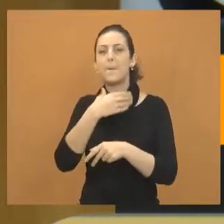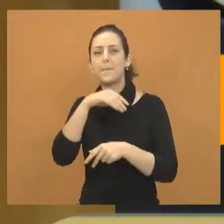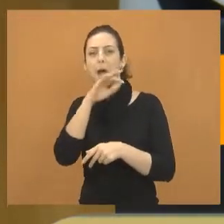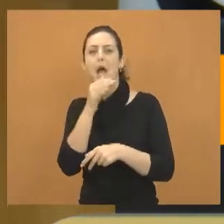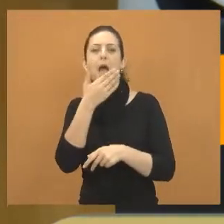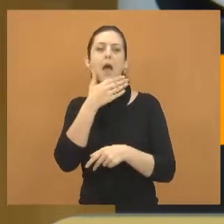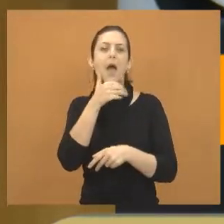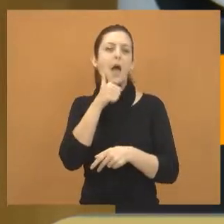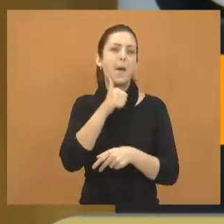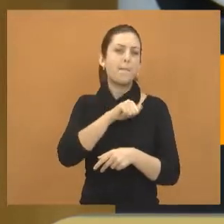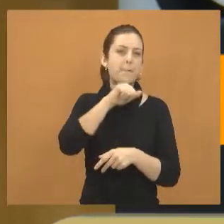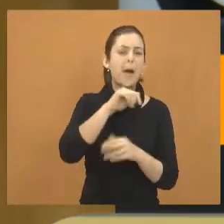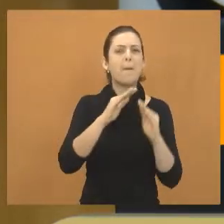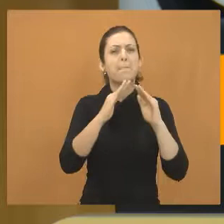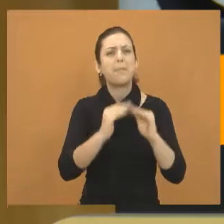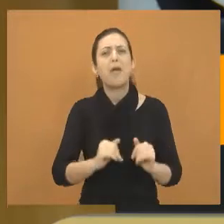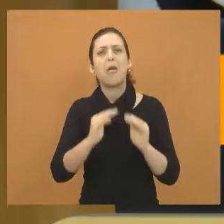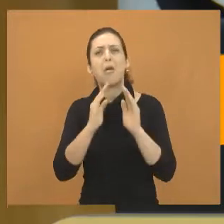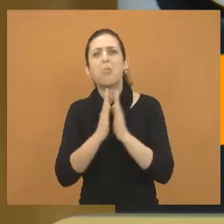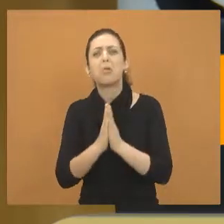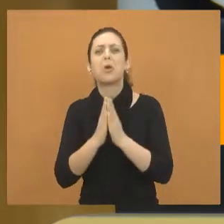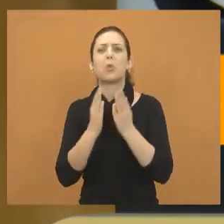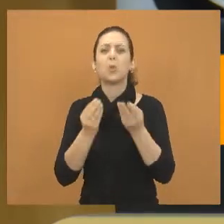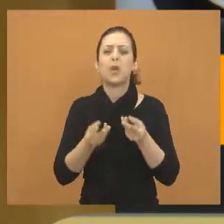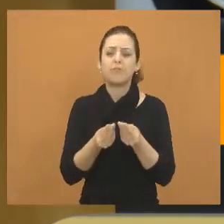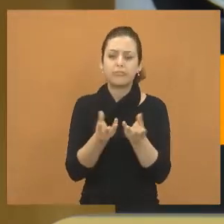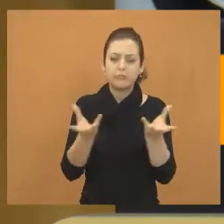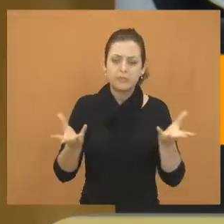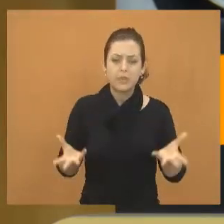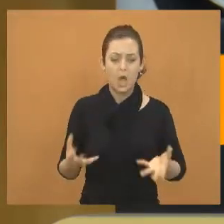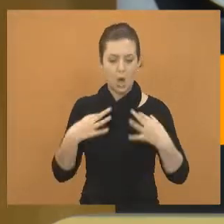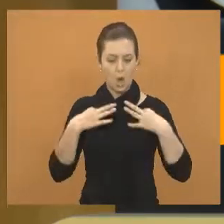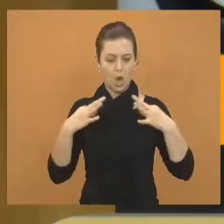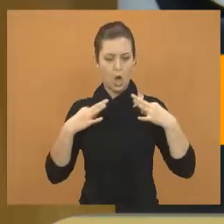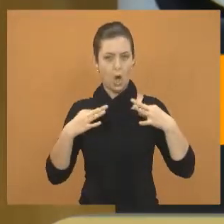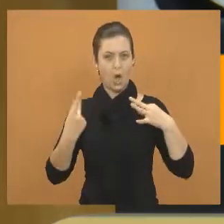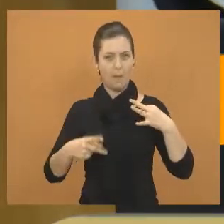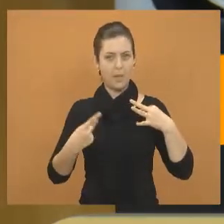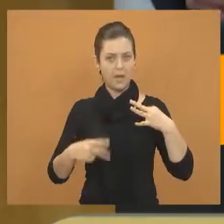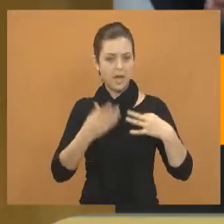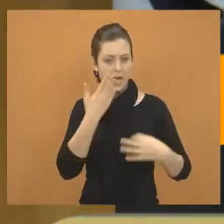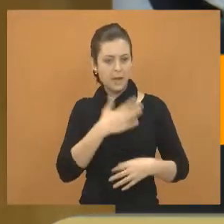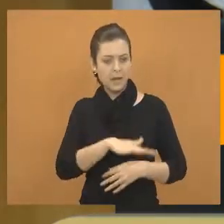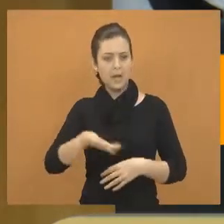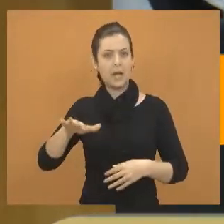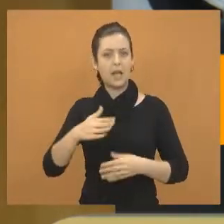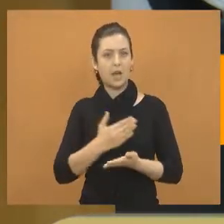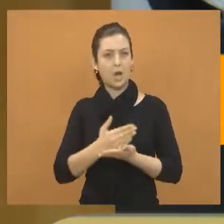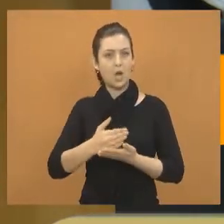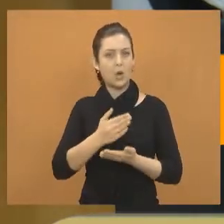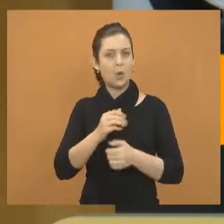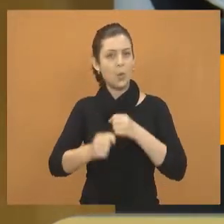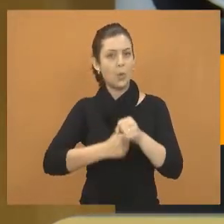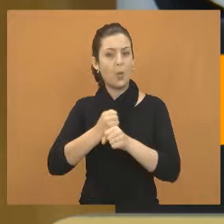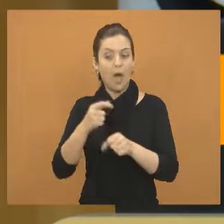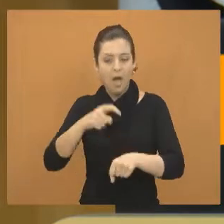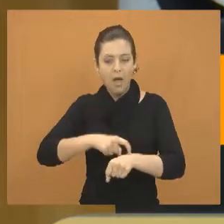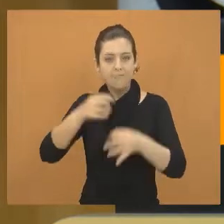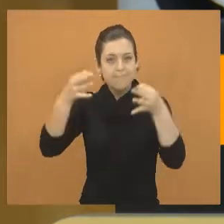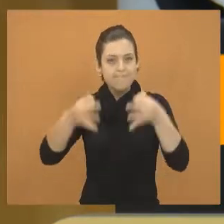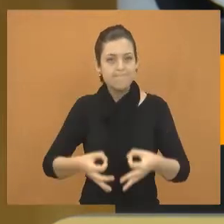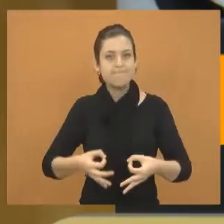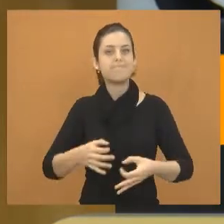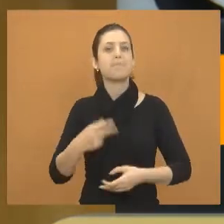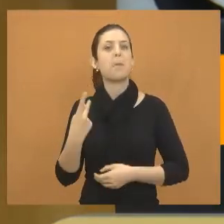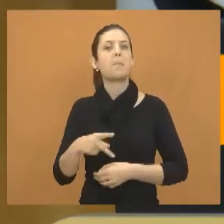mães, que clamam a volta da distribuição dos uniformes escolares. E agora, no início do ano letivo, é o momento